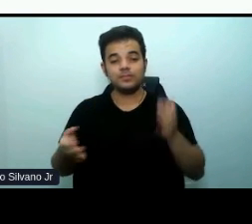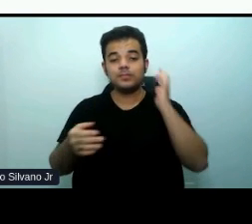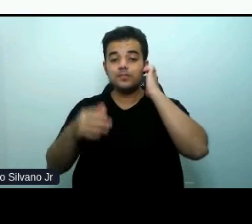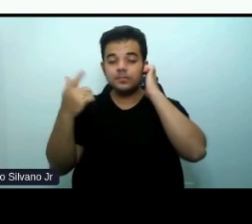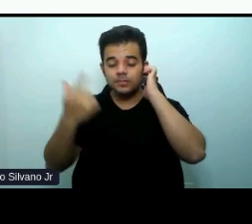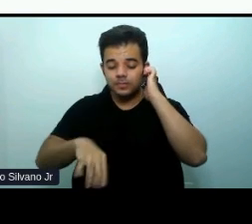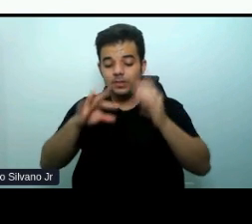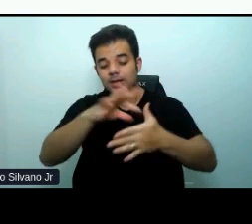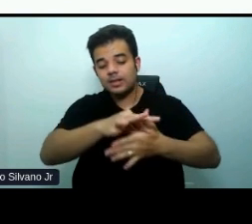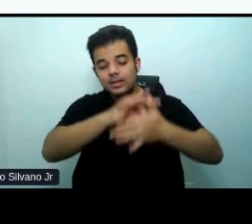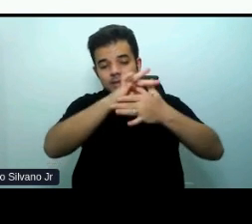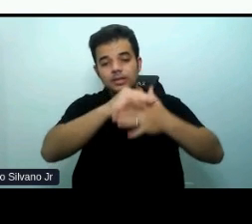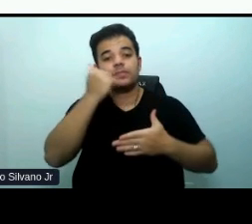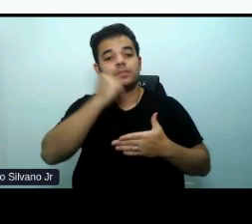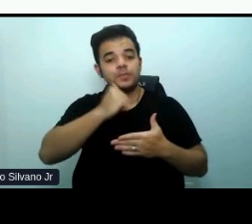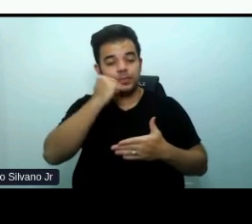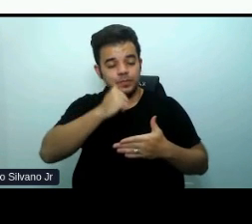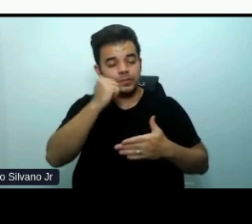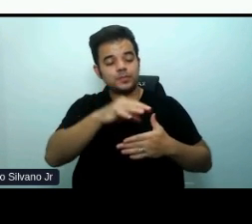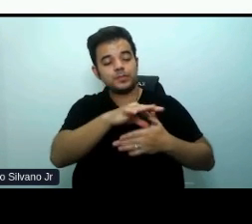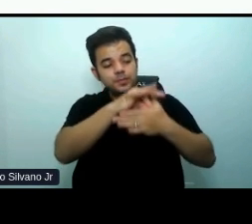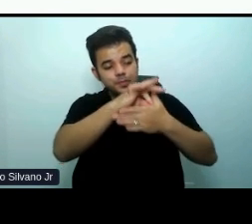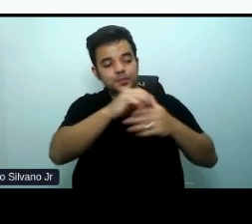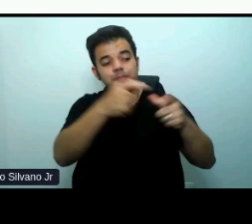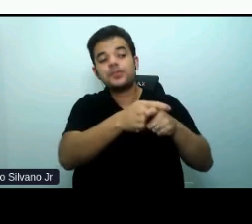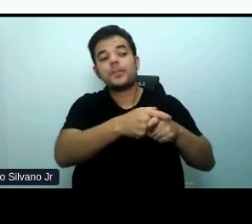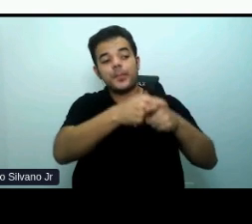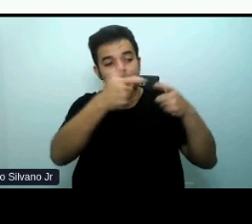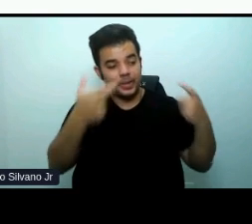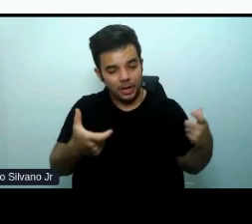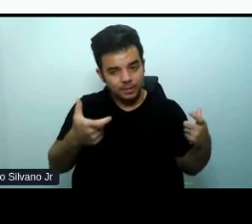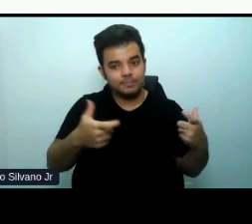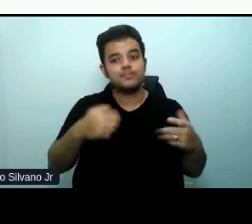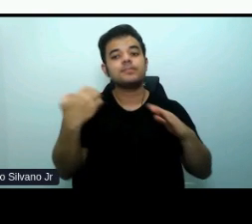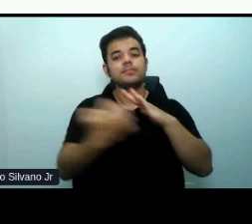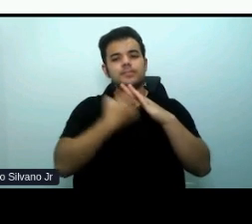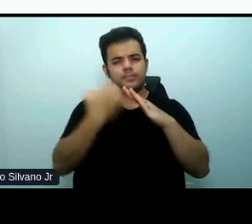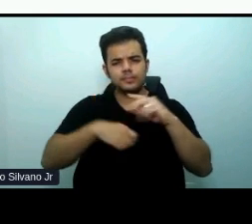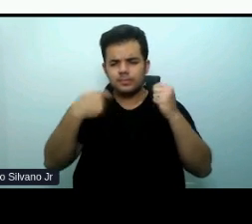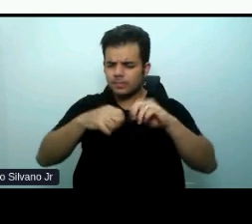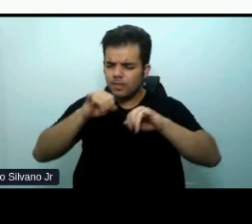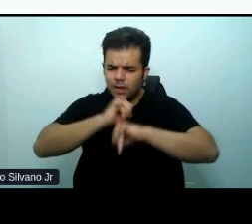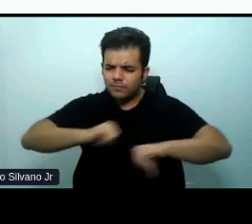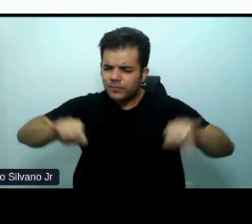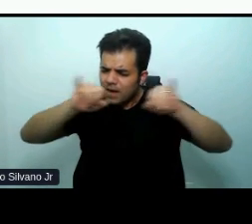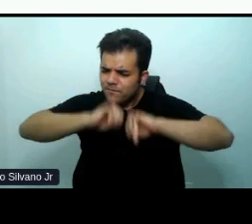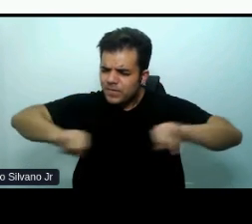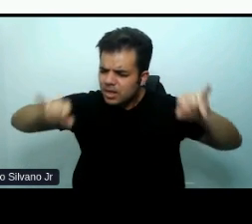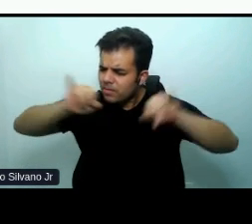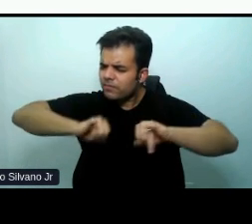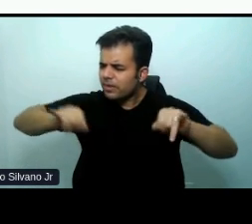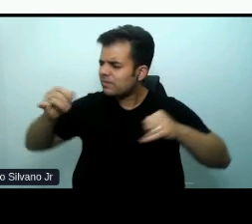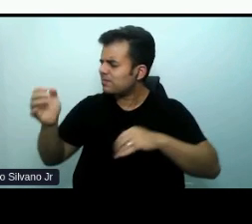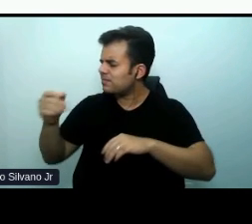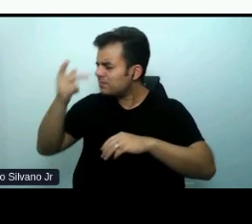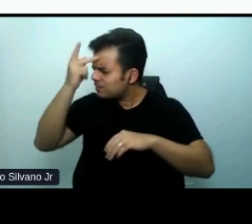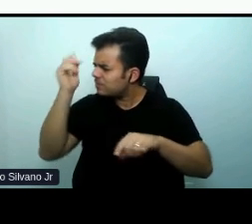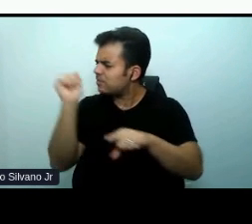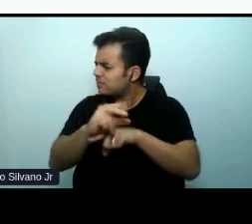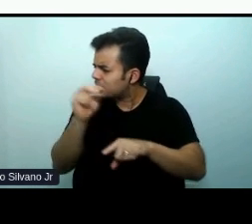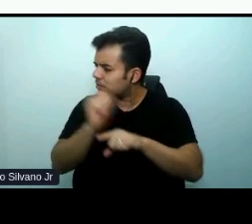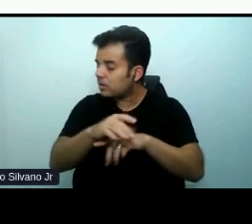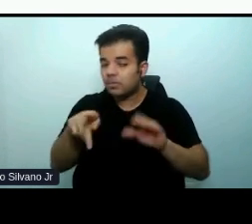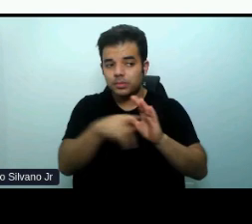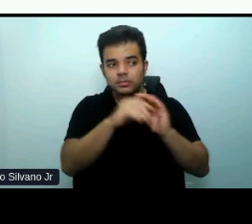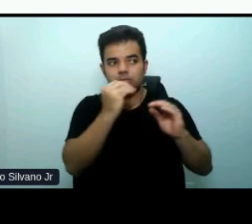Mais líderes mulheres, da né, liderança feminina, as empresas elas devem promover a contratação das mulheres para os cargos